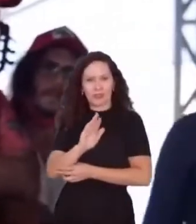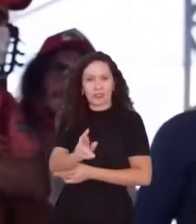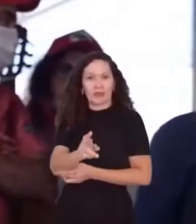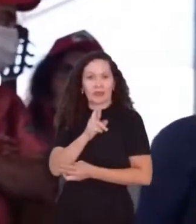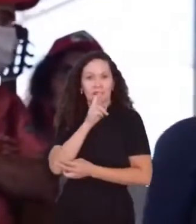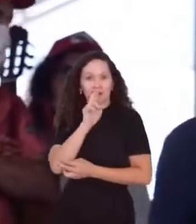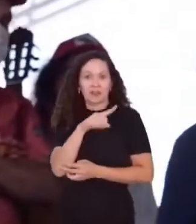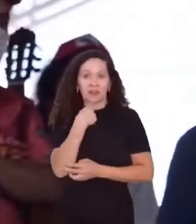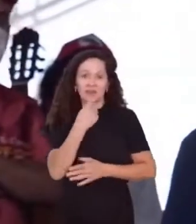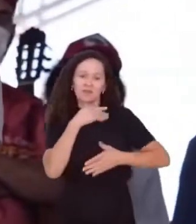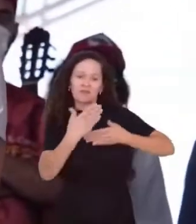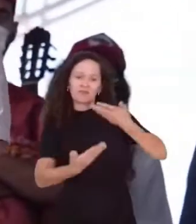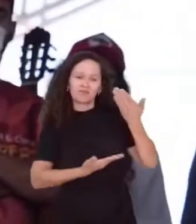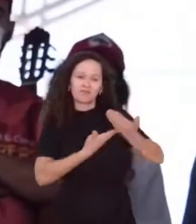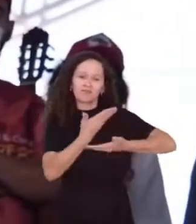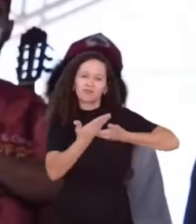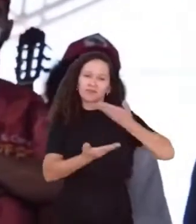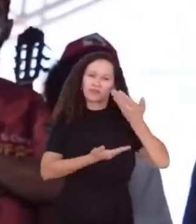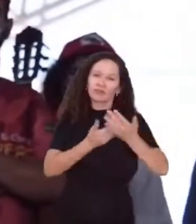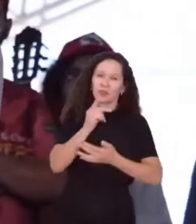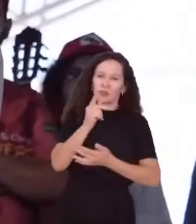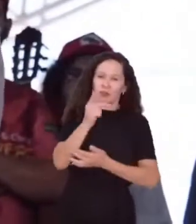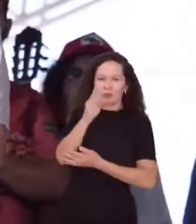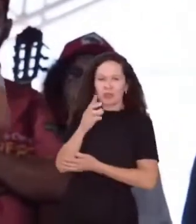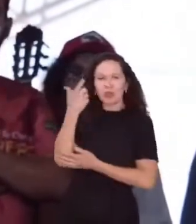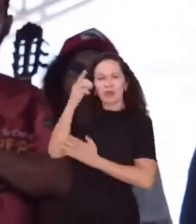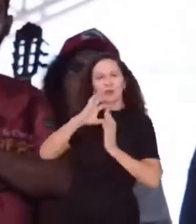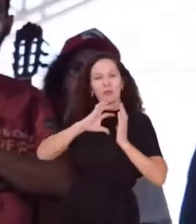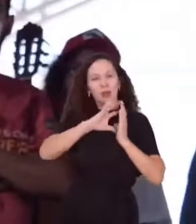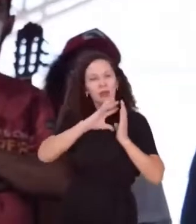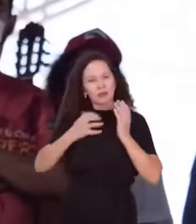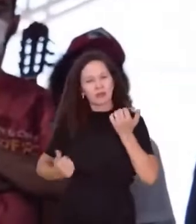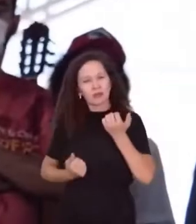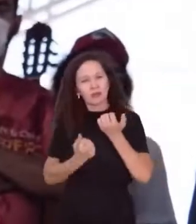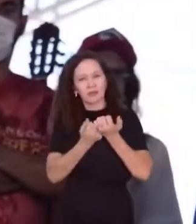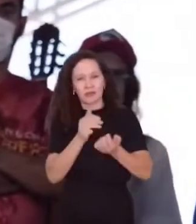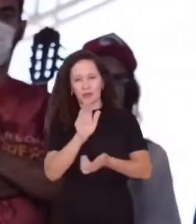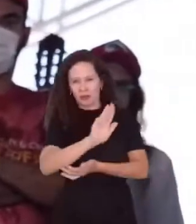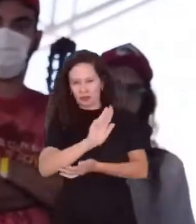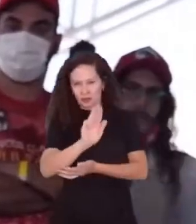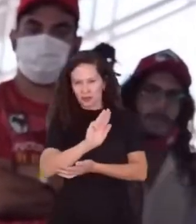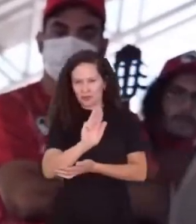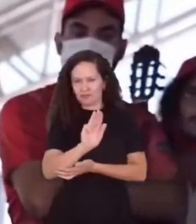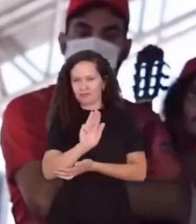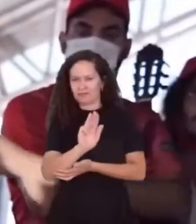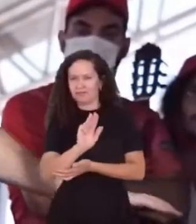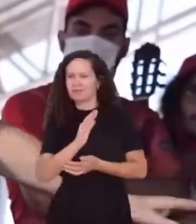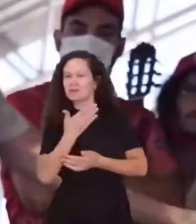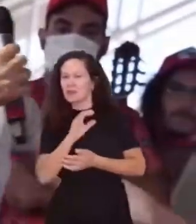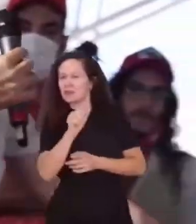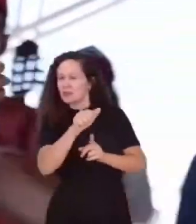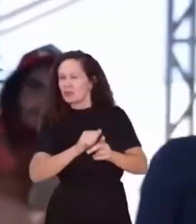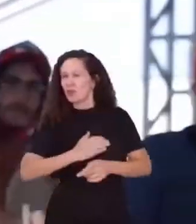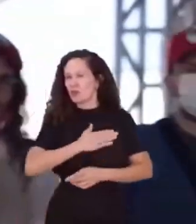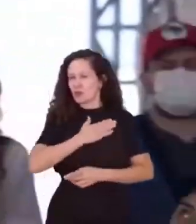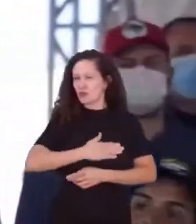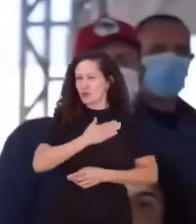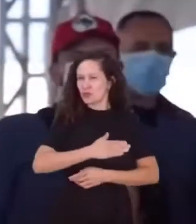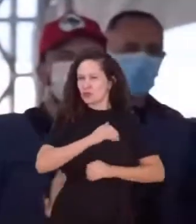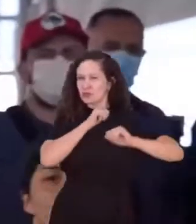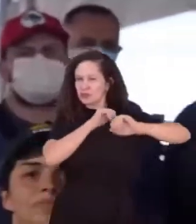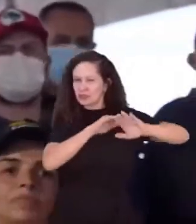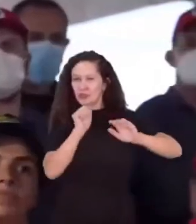PT e com os outros partidos que apoiam o Lula? Lá por agosto, setembro, vamos juntar 100 mil,